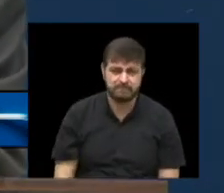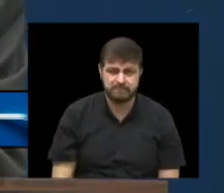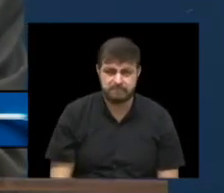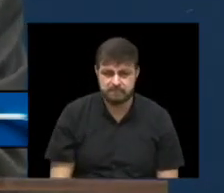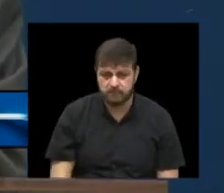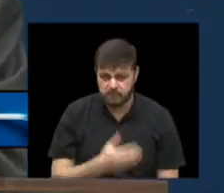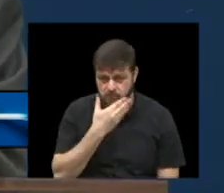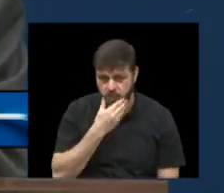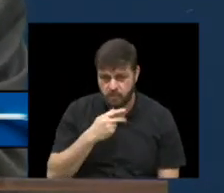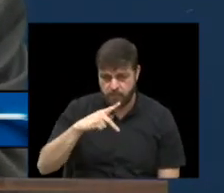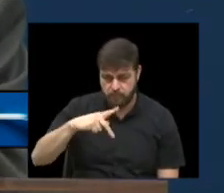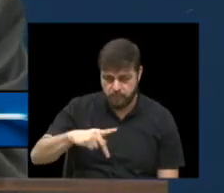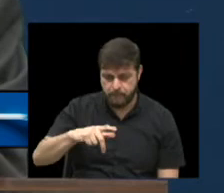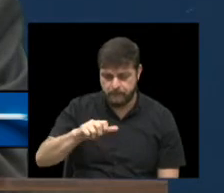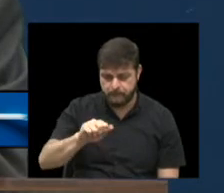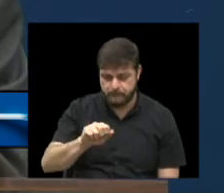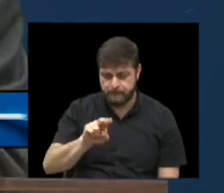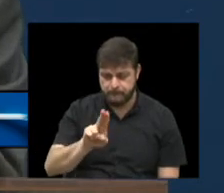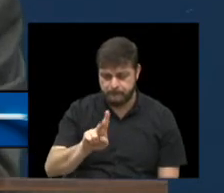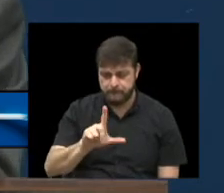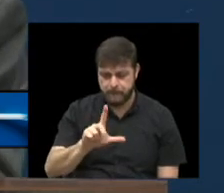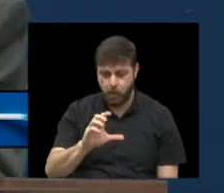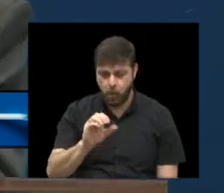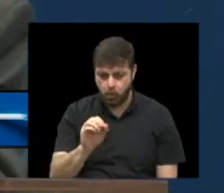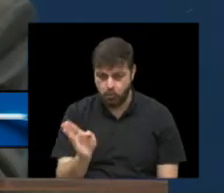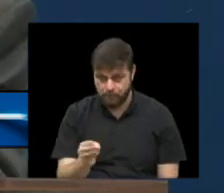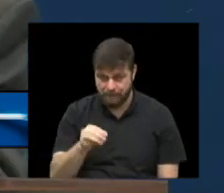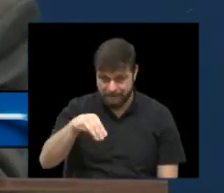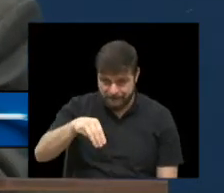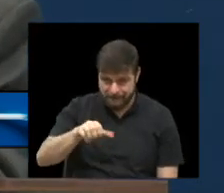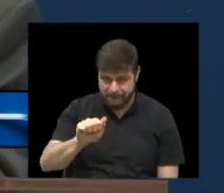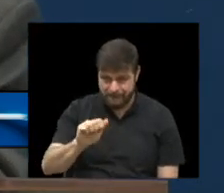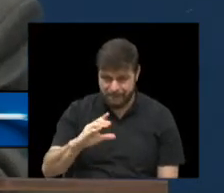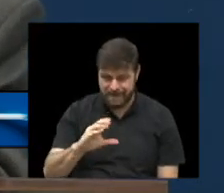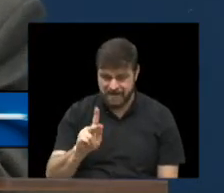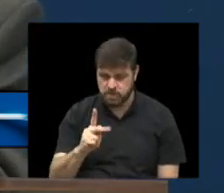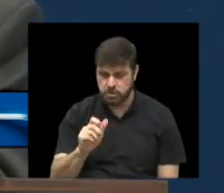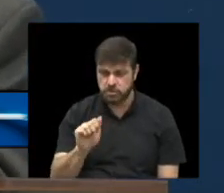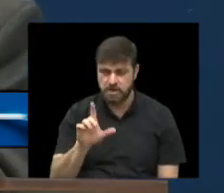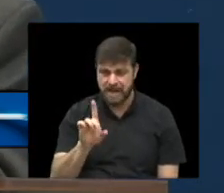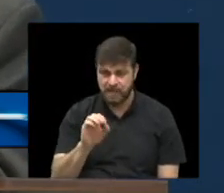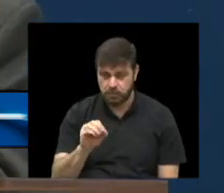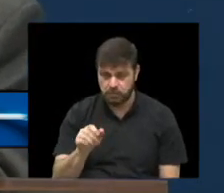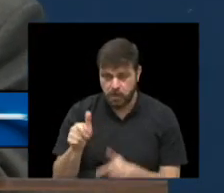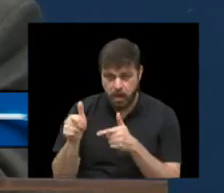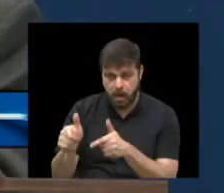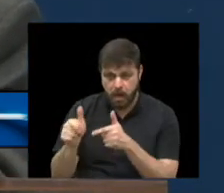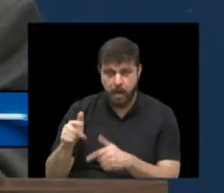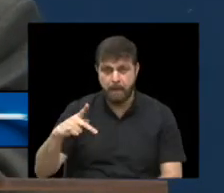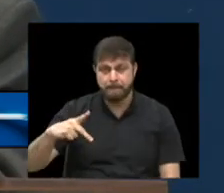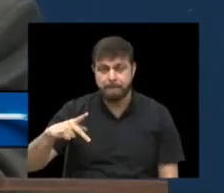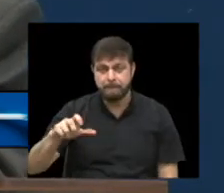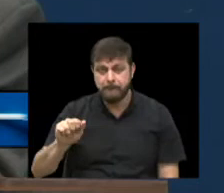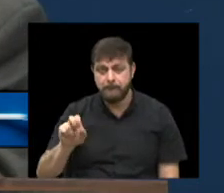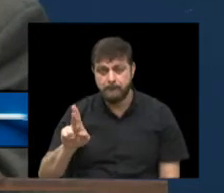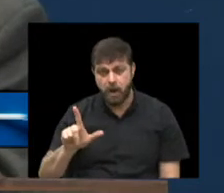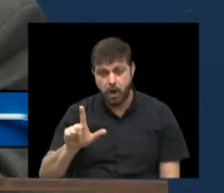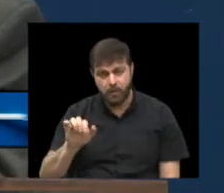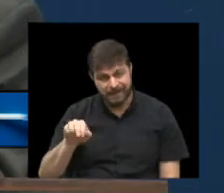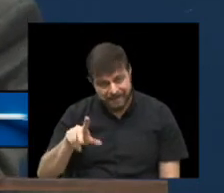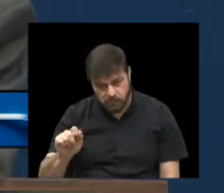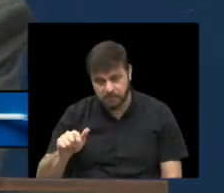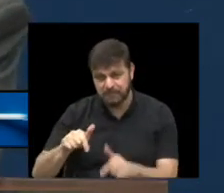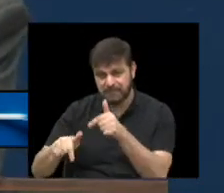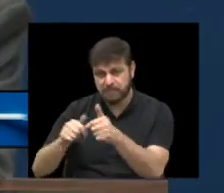seu Paulo Hernandes Machado, conhecido, querido senhor Paulinho. Seu Paulinho trabalhou com o vereador